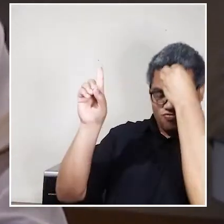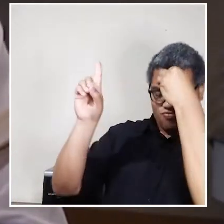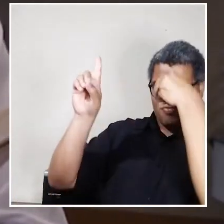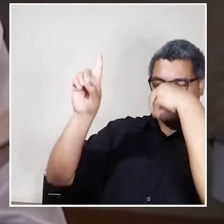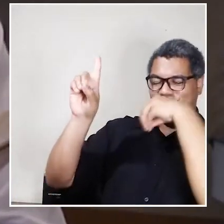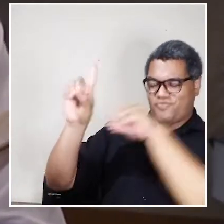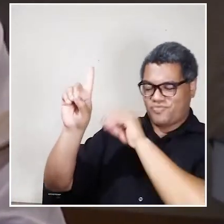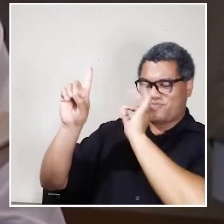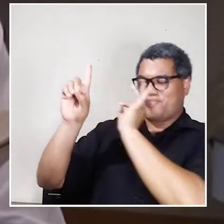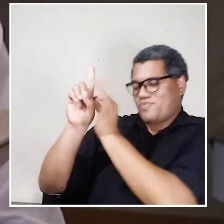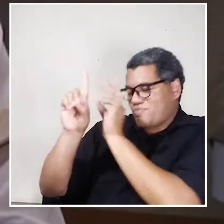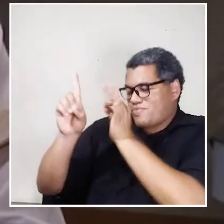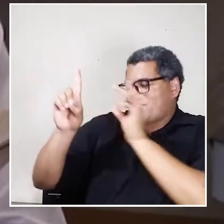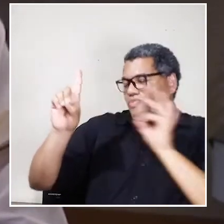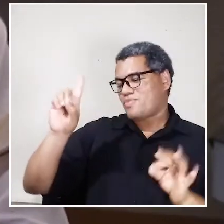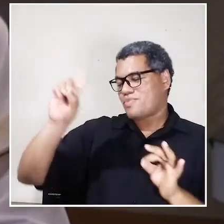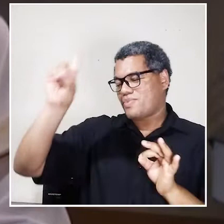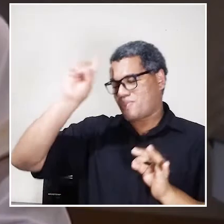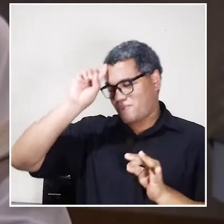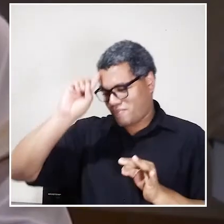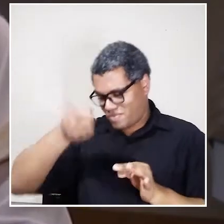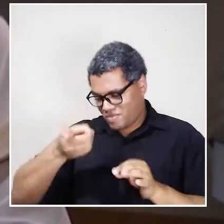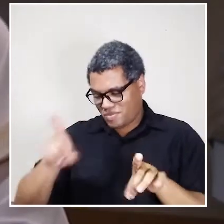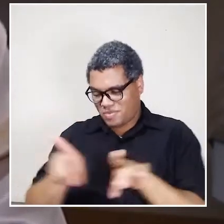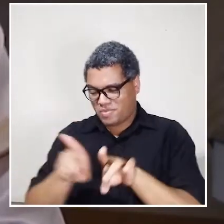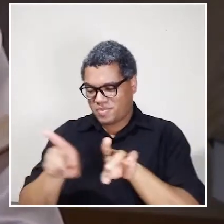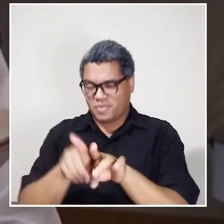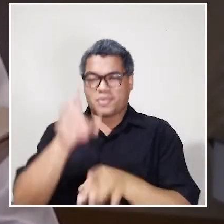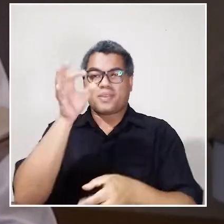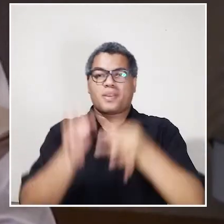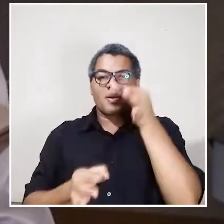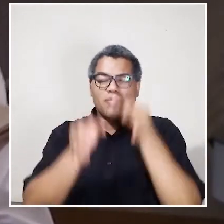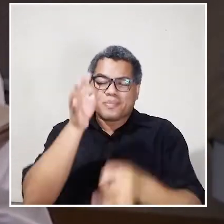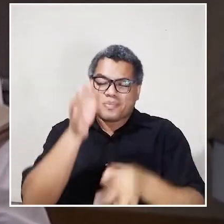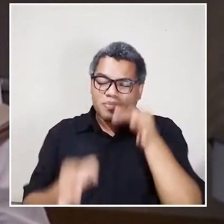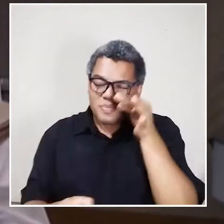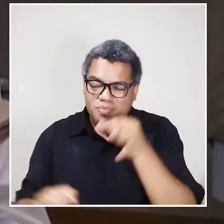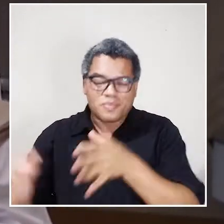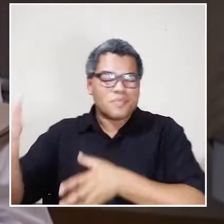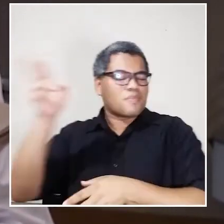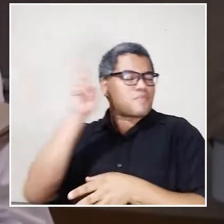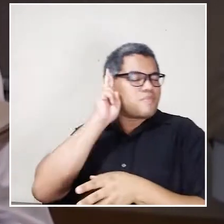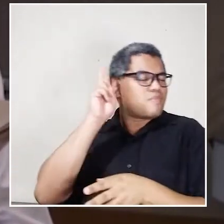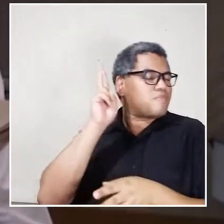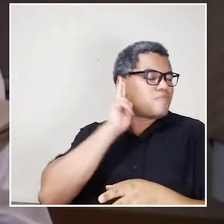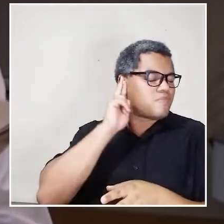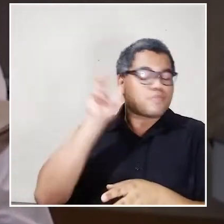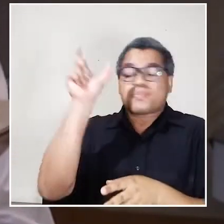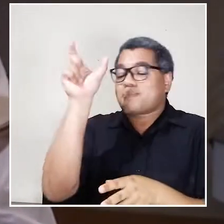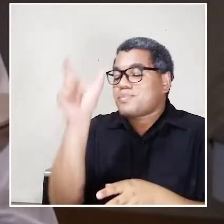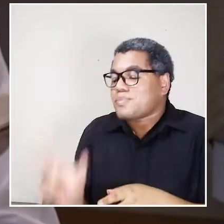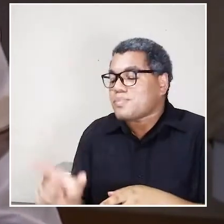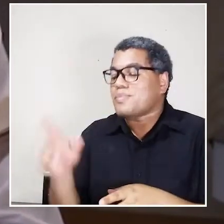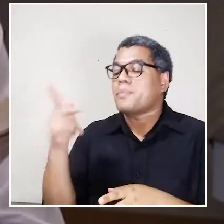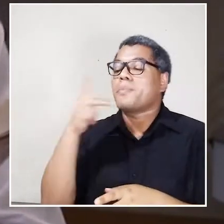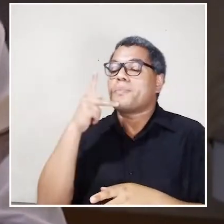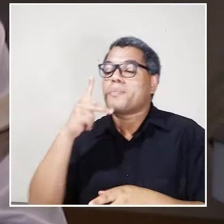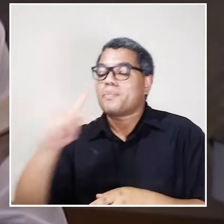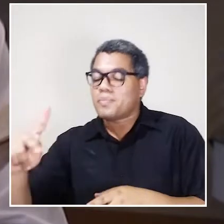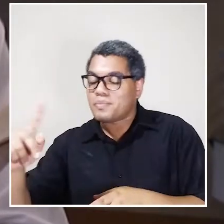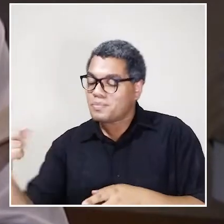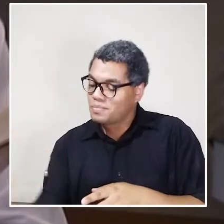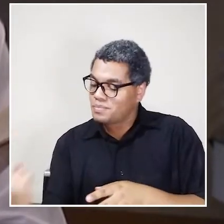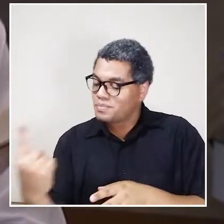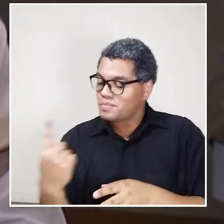rebeldes, apartando-nos dos teus mandamentos e dos teus juízos. E não demos ouvidos aos teus servos, os